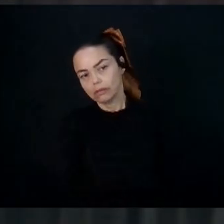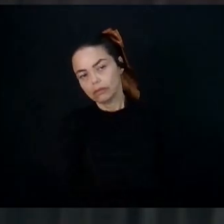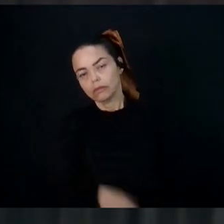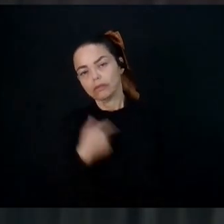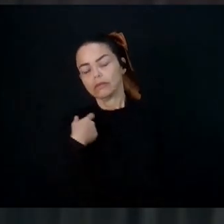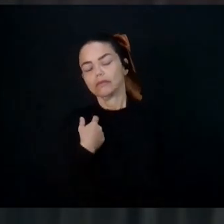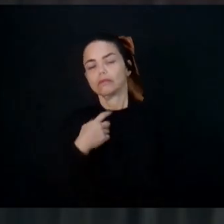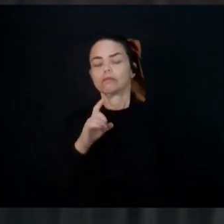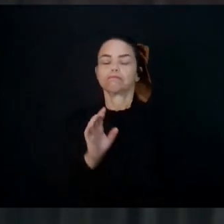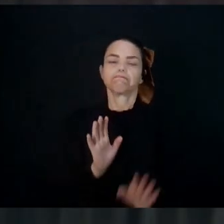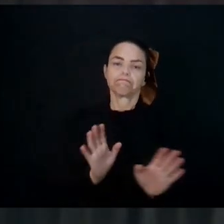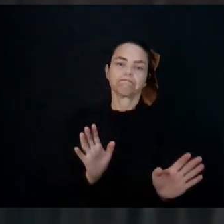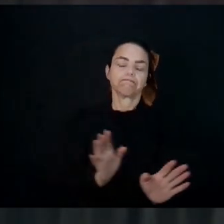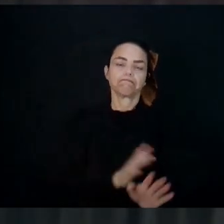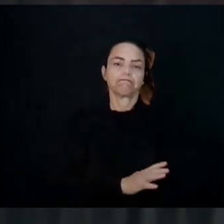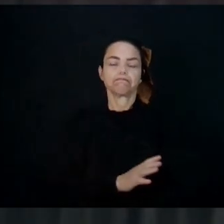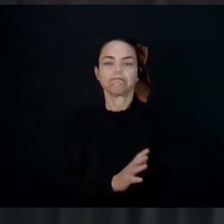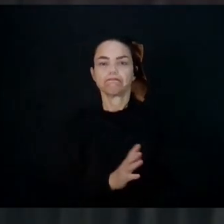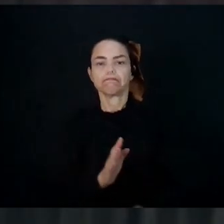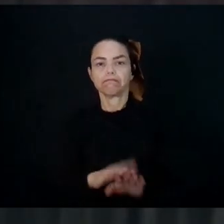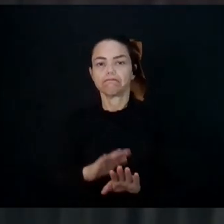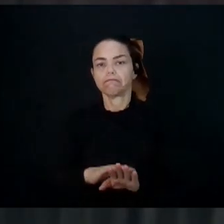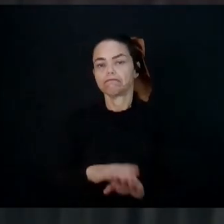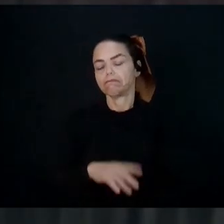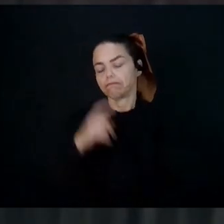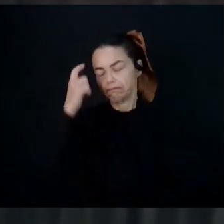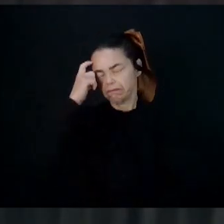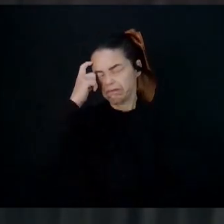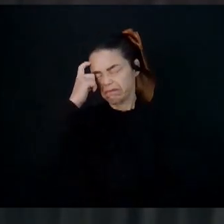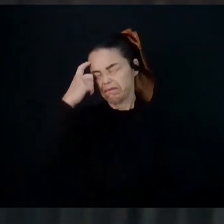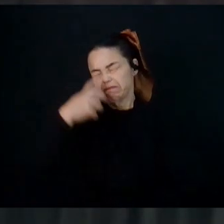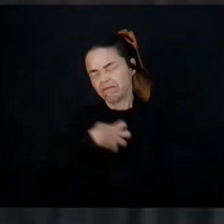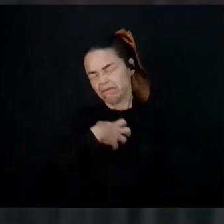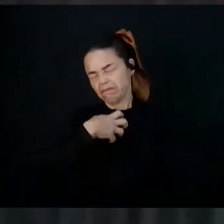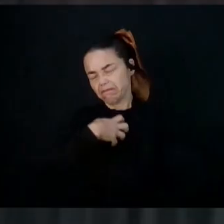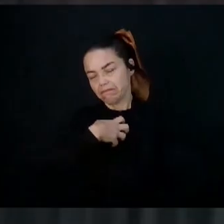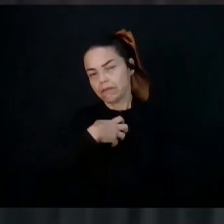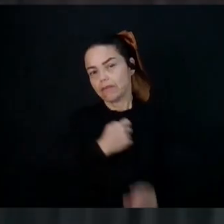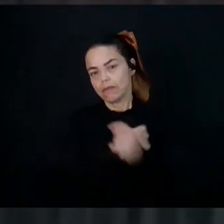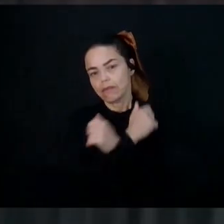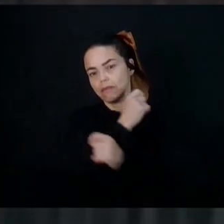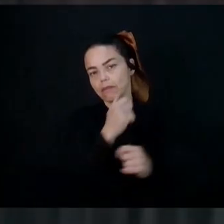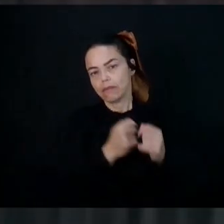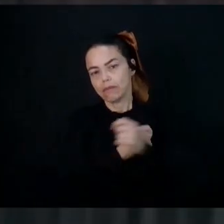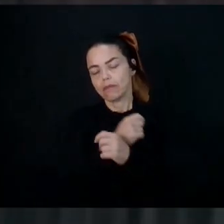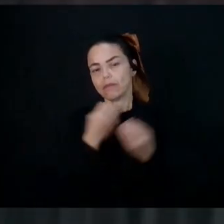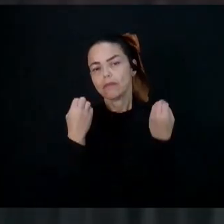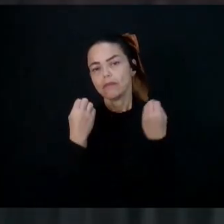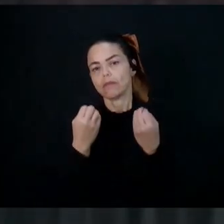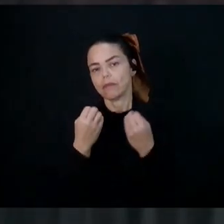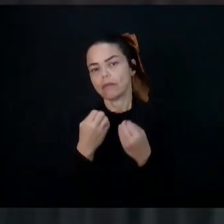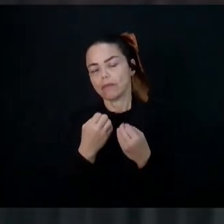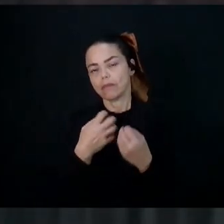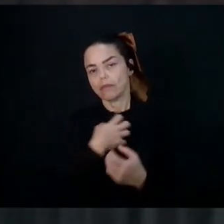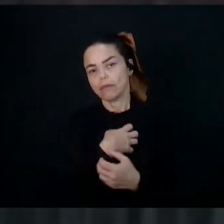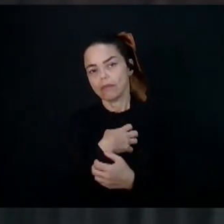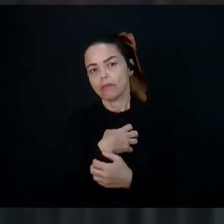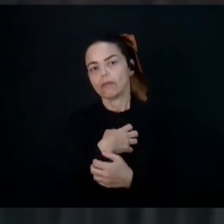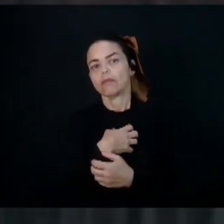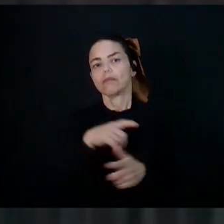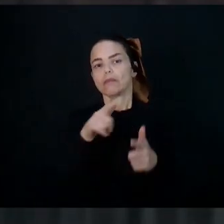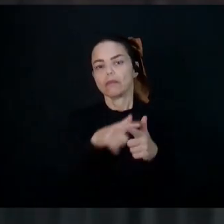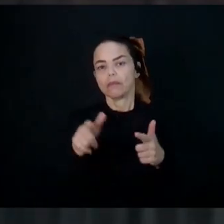que por detrás, o pensamento, aquele sentimento, eu fui enganada, como eu permiti passar por isso, e aí vai